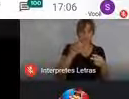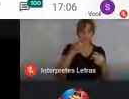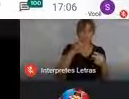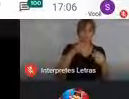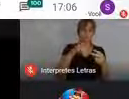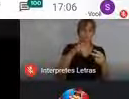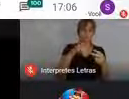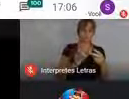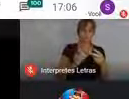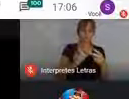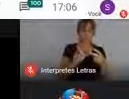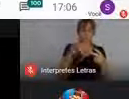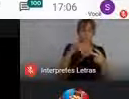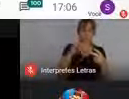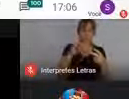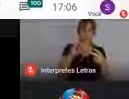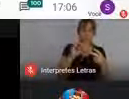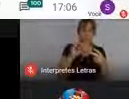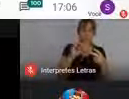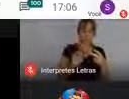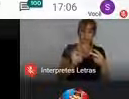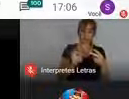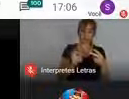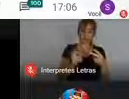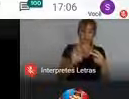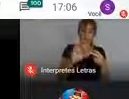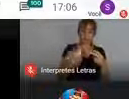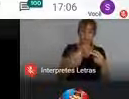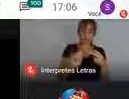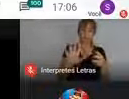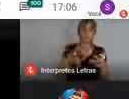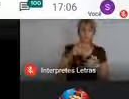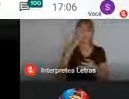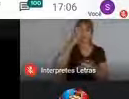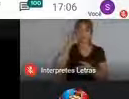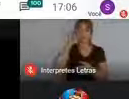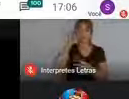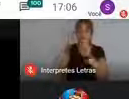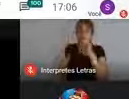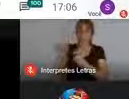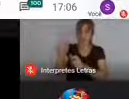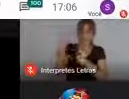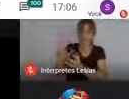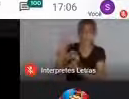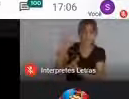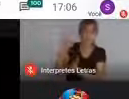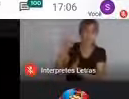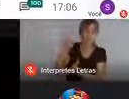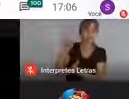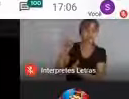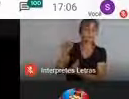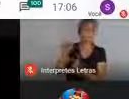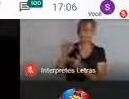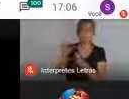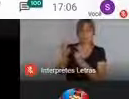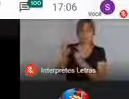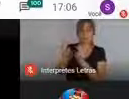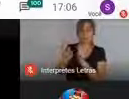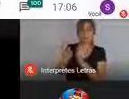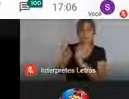uma palavra, está presente apenas na fala dos mais velhos, isso nos mostra que há uma tendência